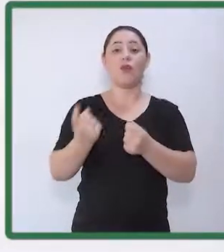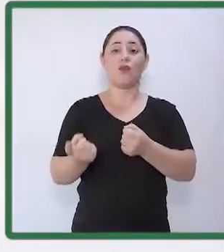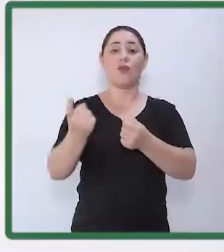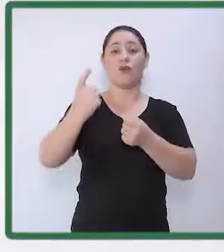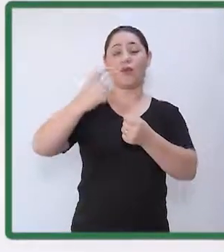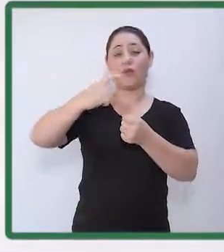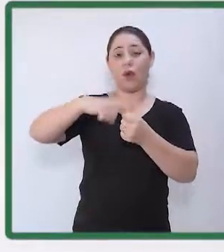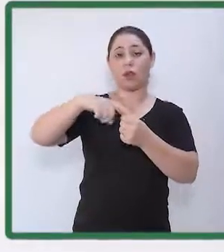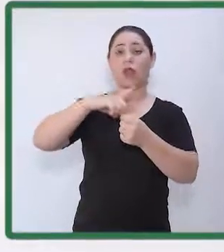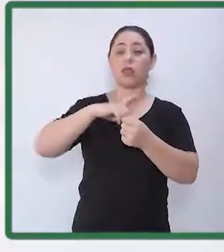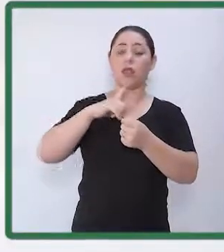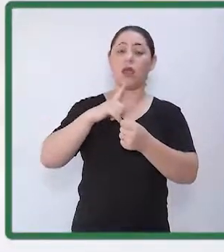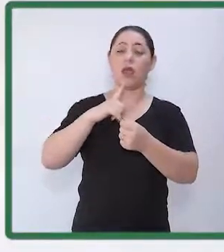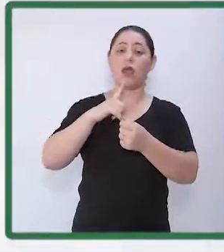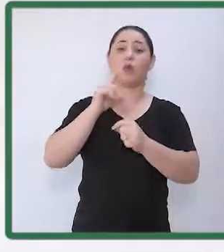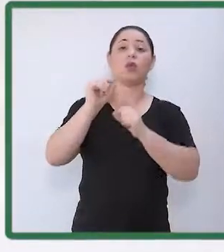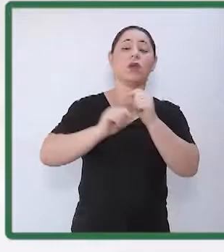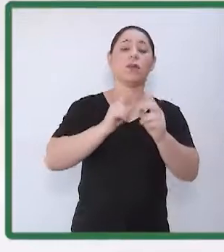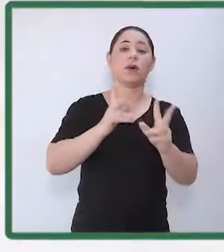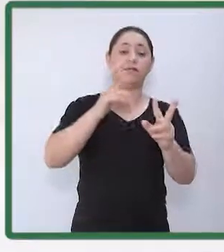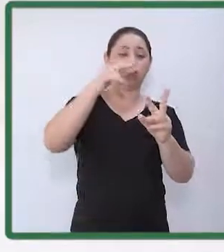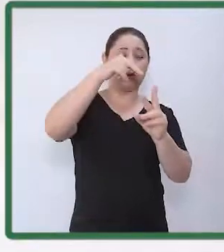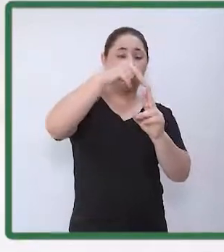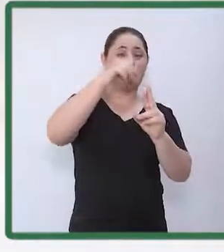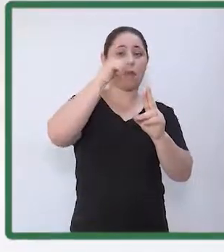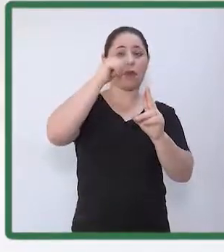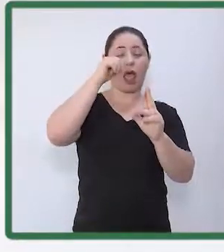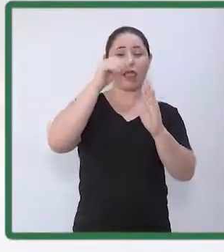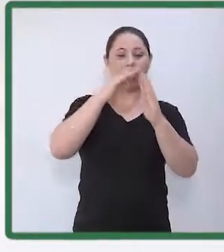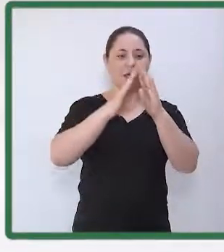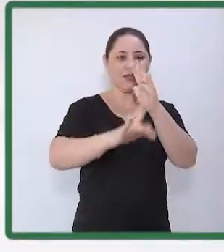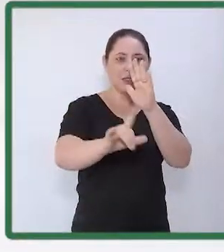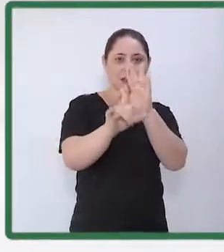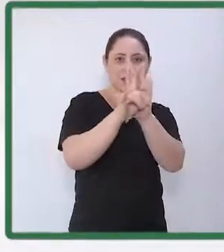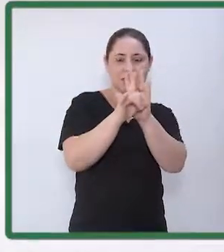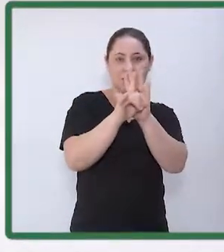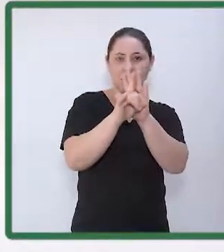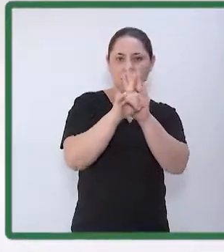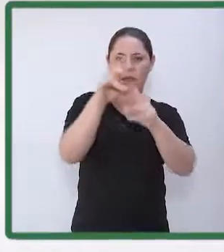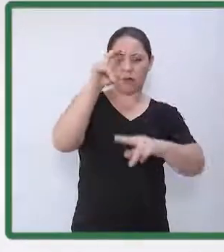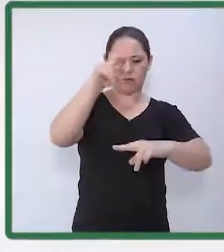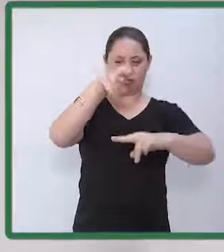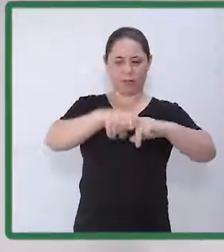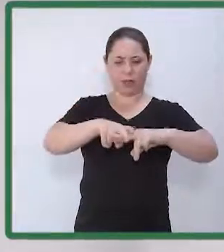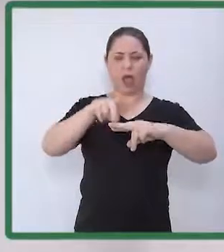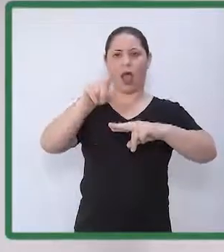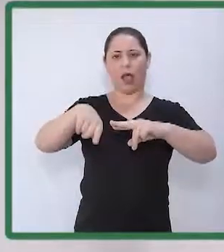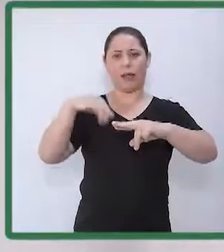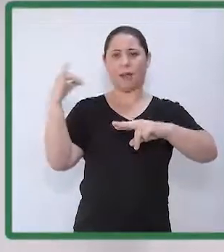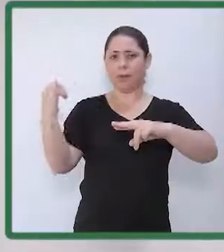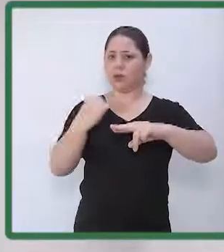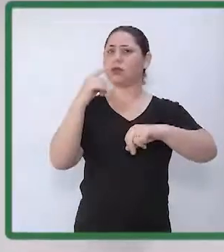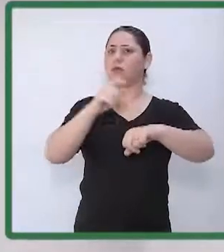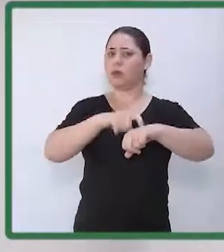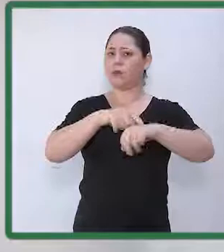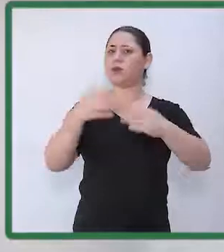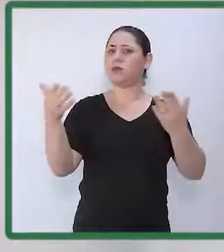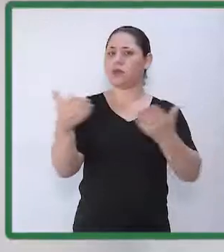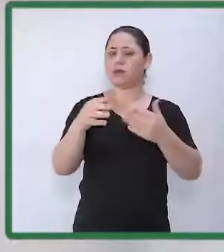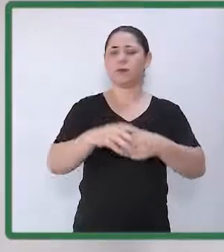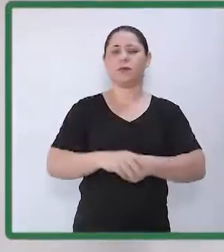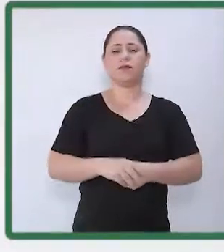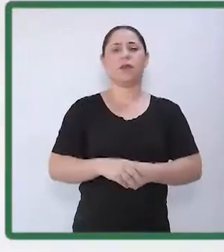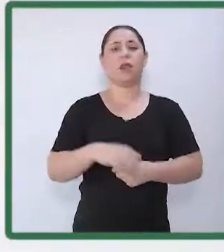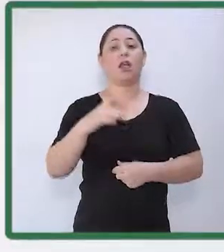é a volta, né, de ter uma representante da mulher na Casa de Leis. É uma cadeira muito importante nesse